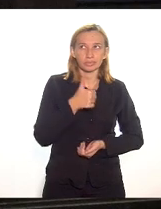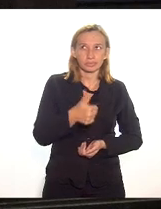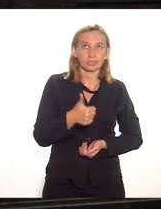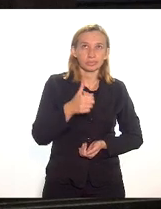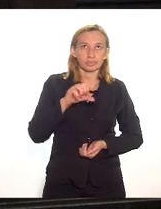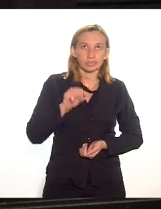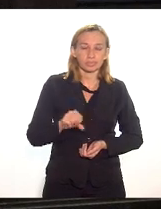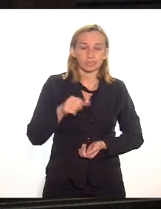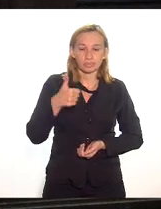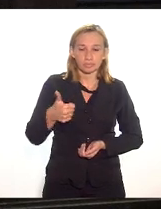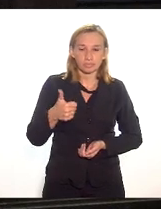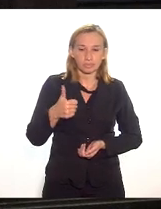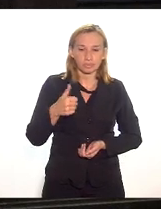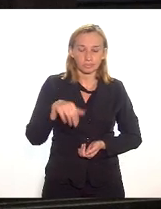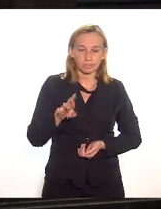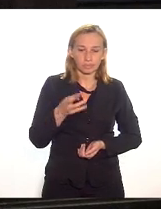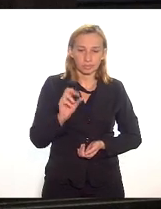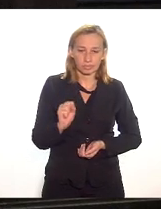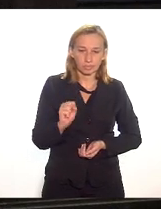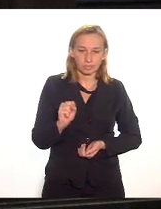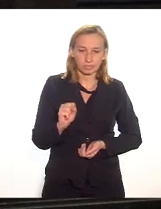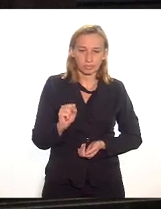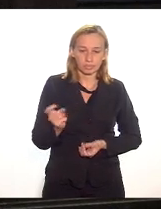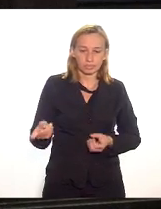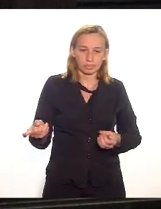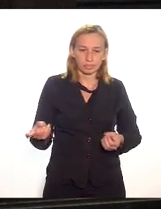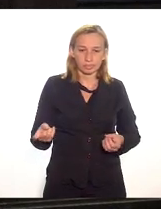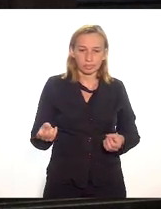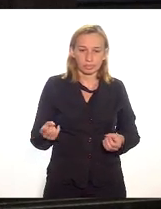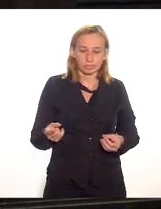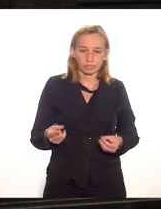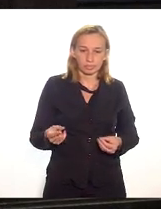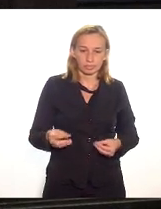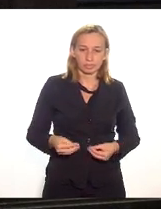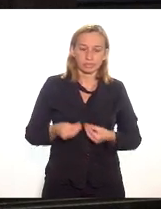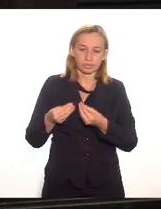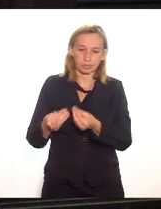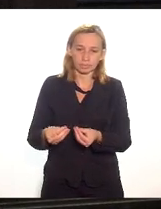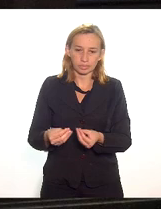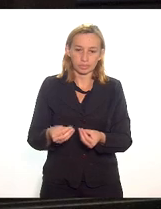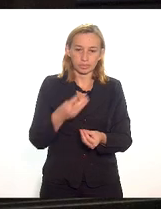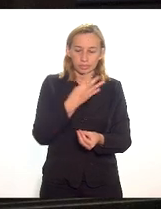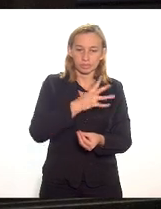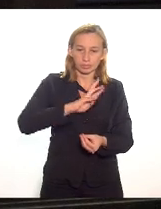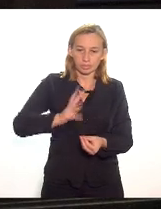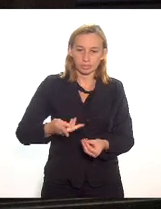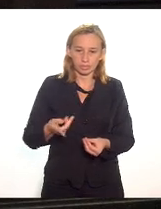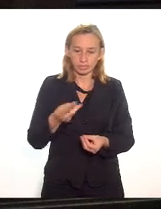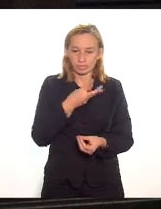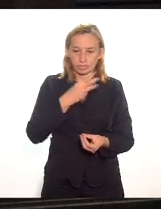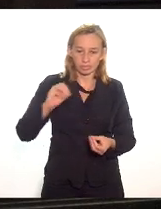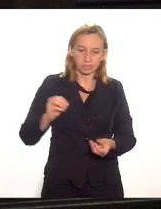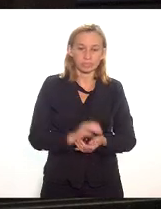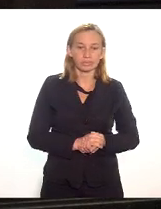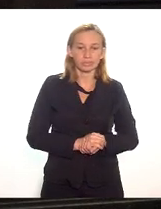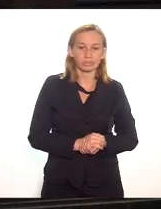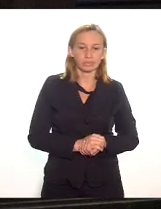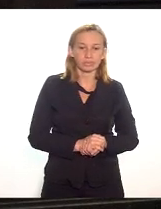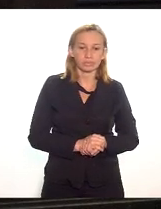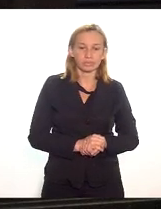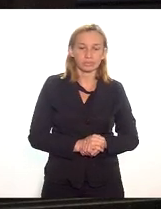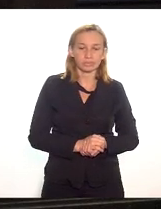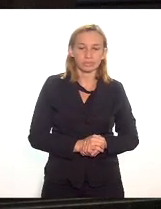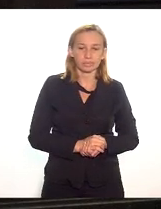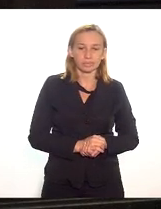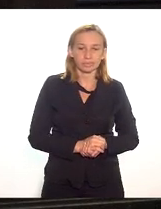181 bilhões e devolveu 4 bilhões e 300. Aliás, a cidade do Rio de Janeiro, na escala